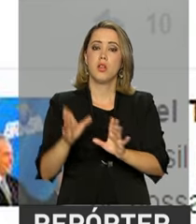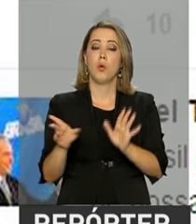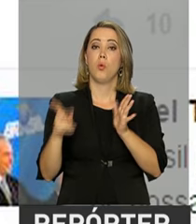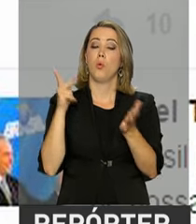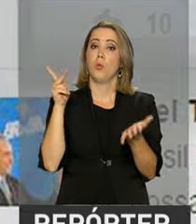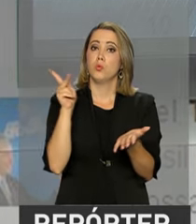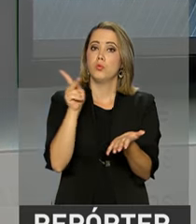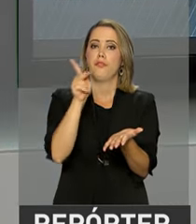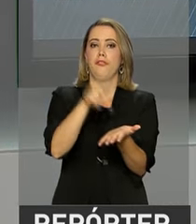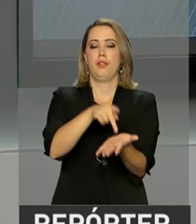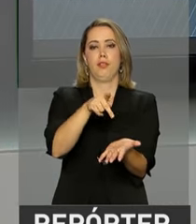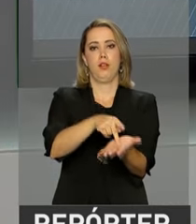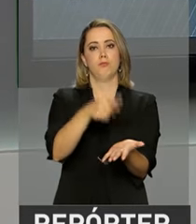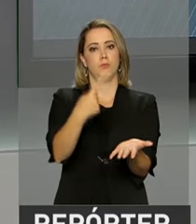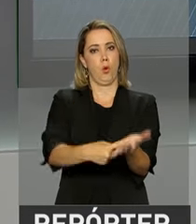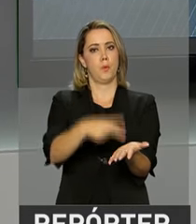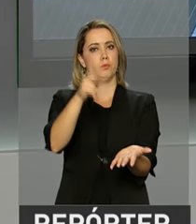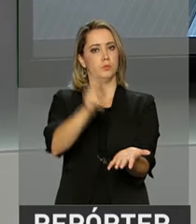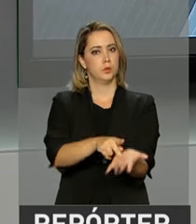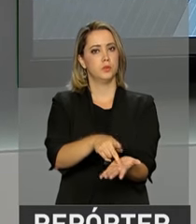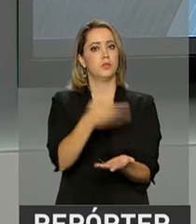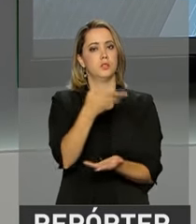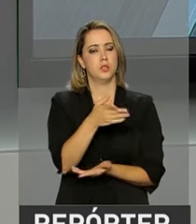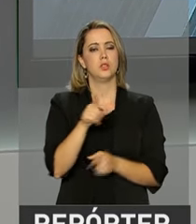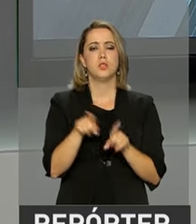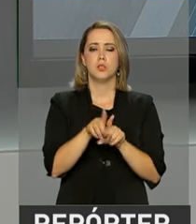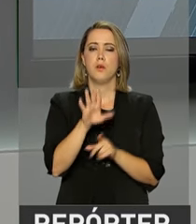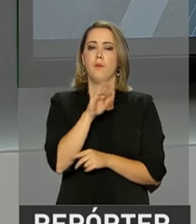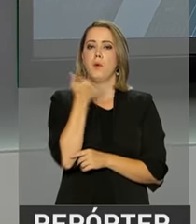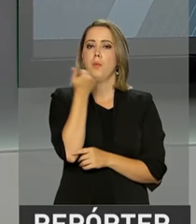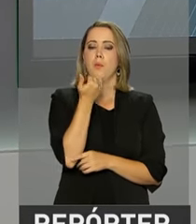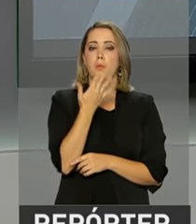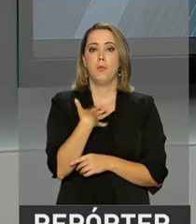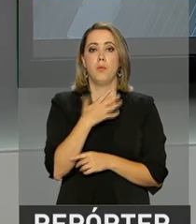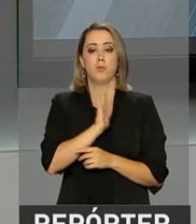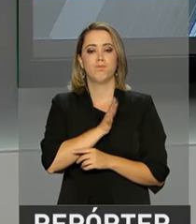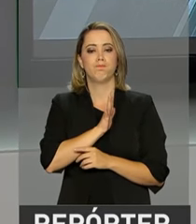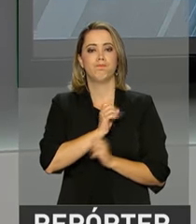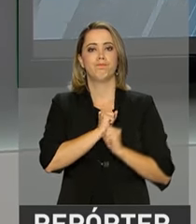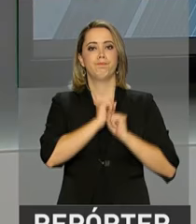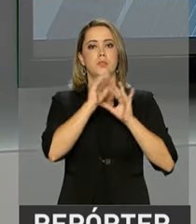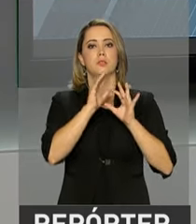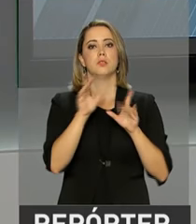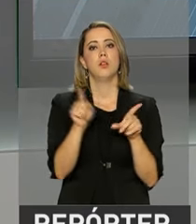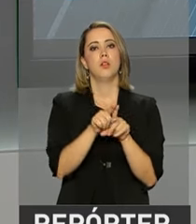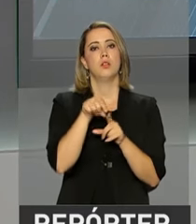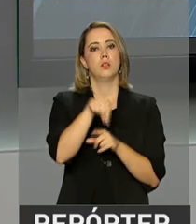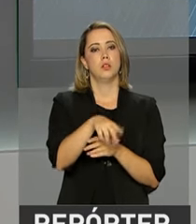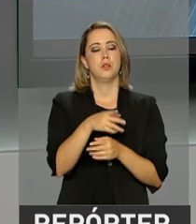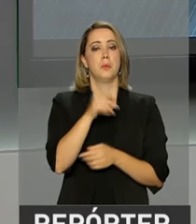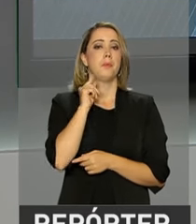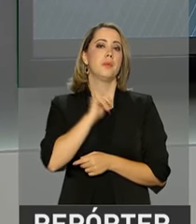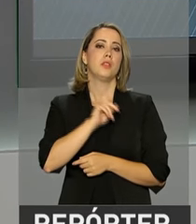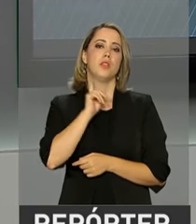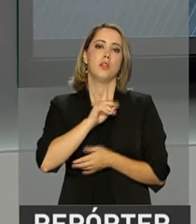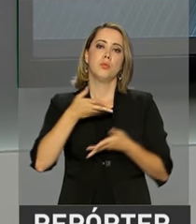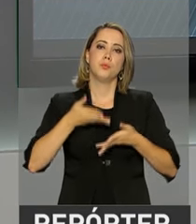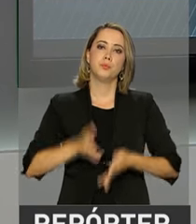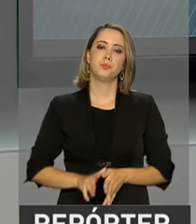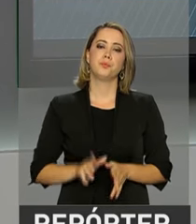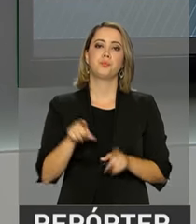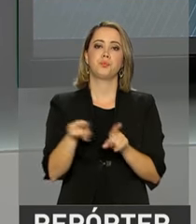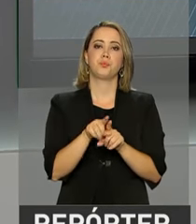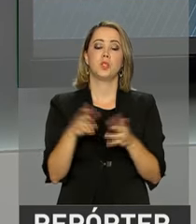a verdade. Carlos Chagas sofreu um mal súbito na manhã de hoje. Era mineiro, nascido em Três Pontas